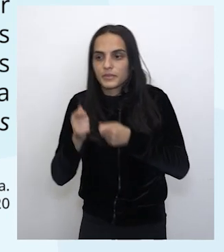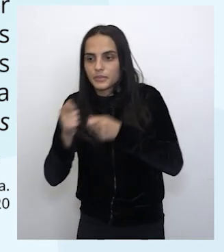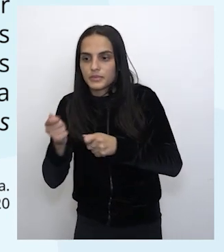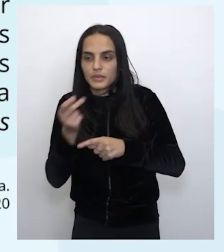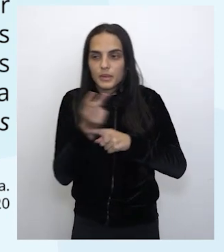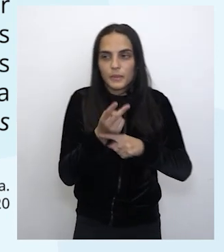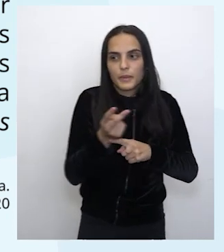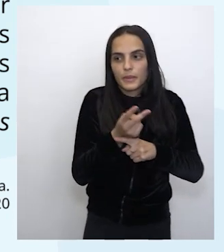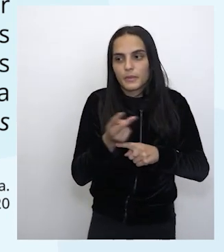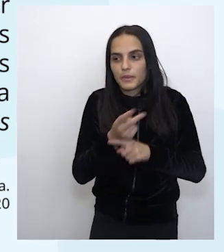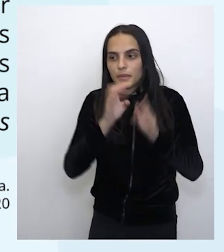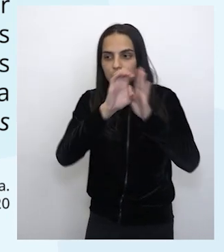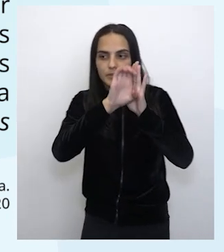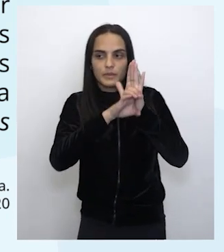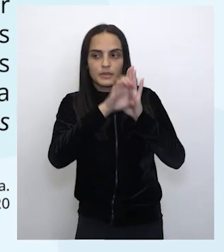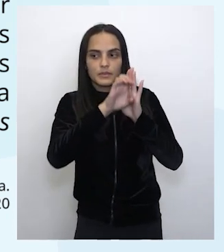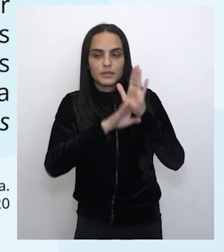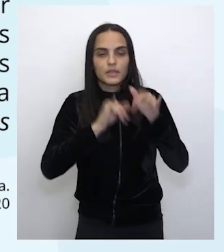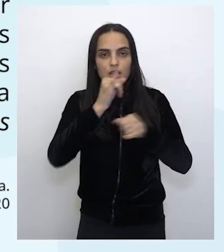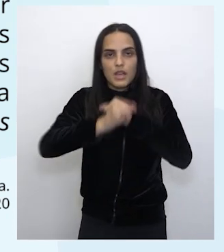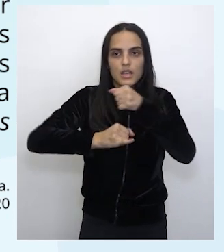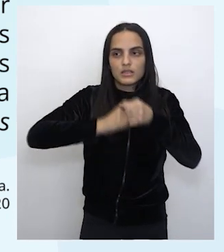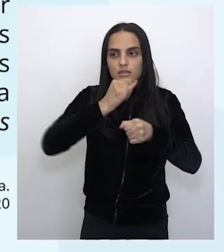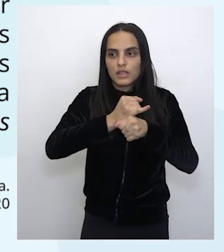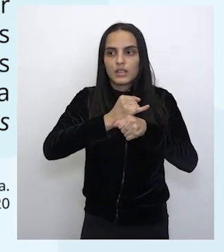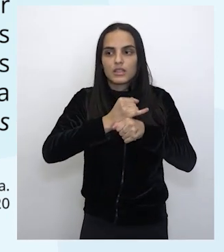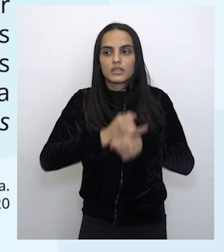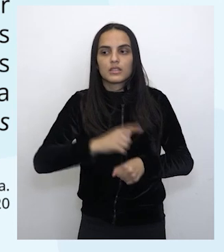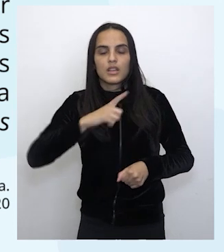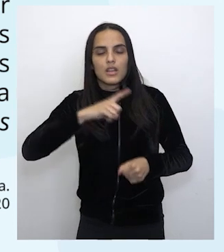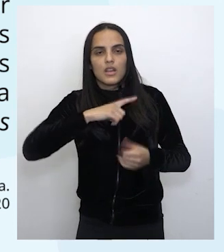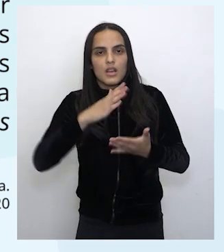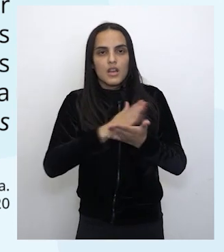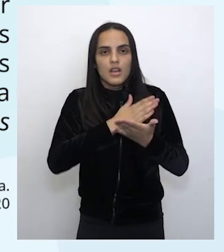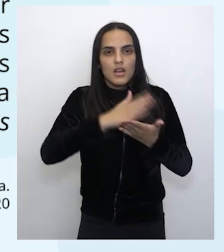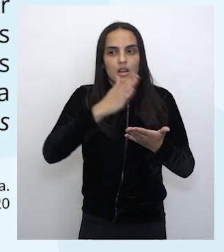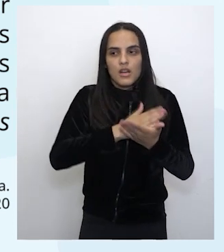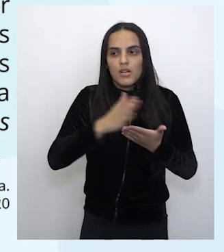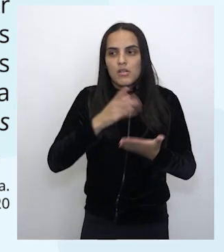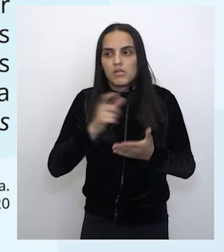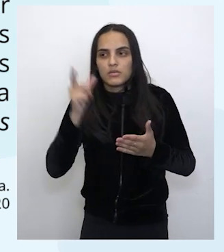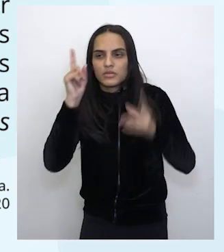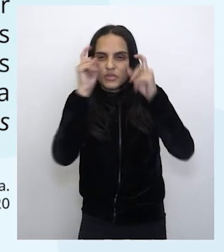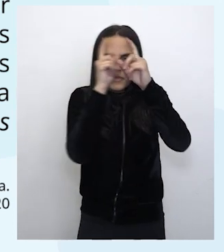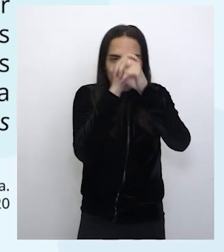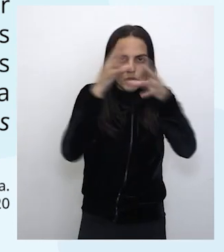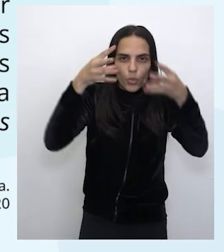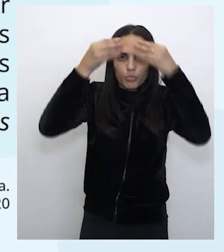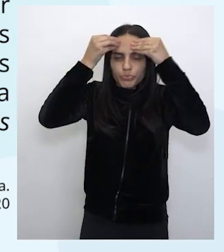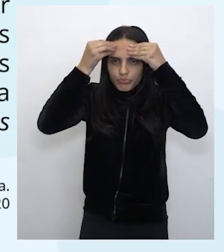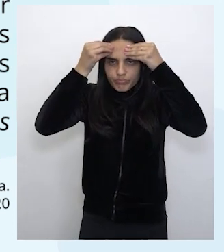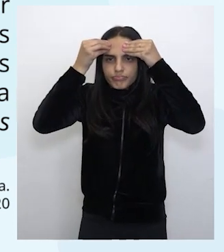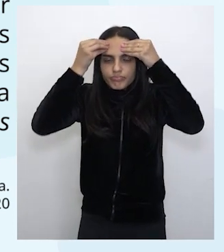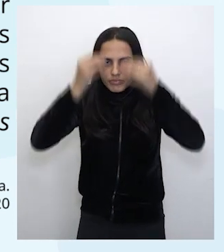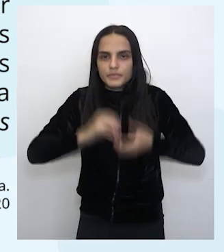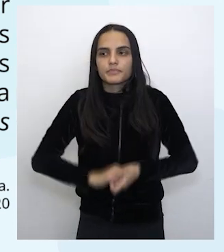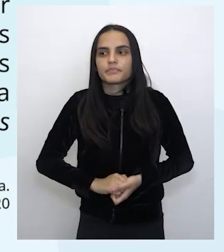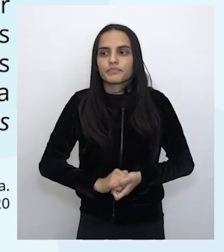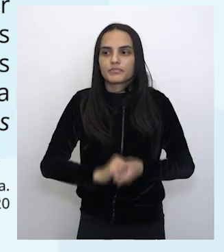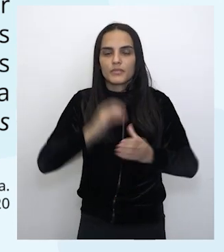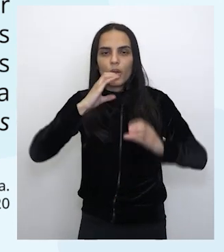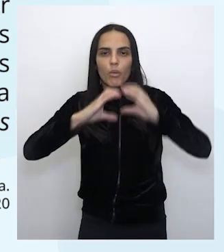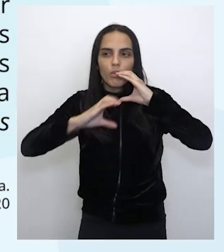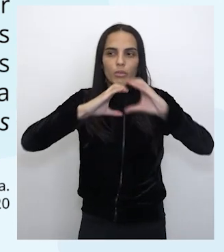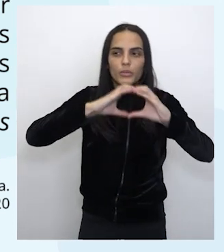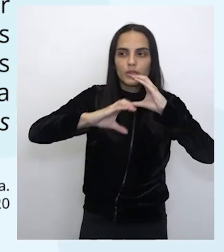conteúdo. Sites possuíam endereços virtuais difíceis de se memorizar. E as primeiras formas de se comunicar em tempo